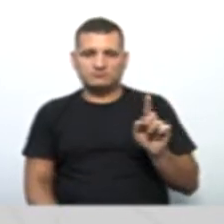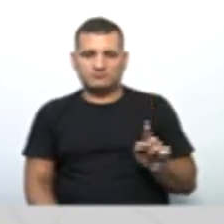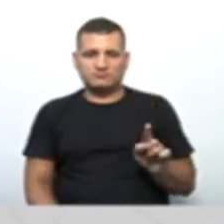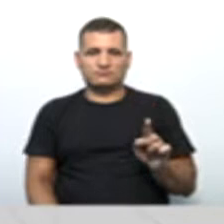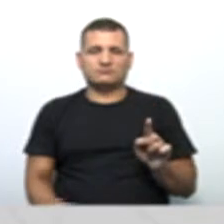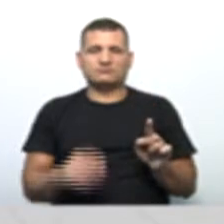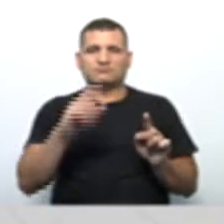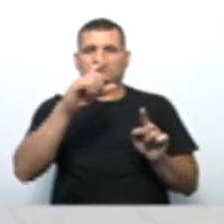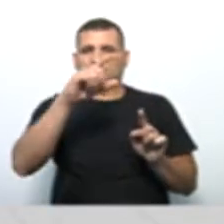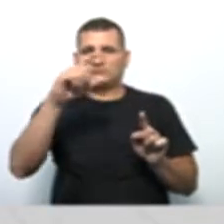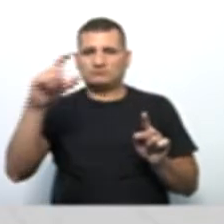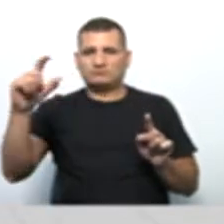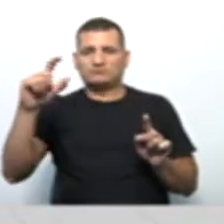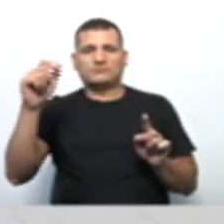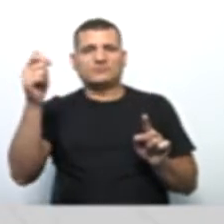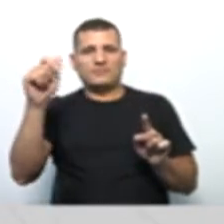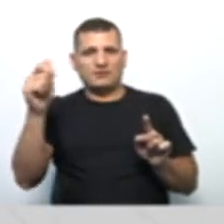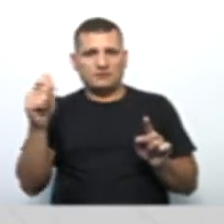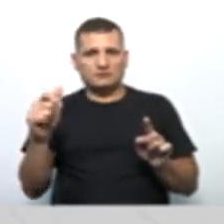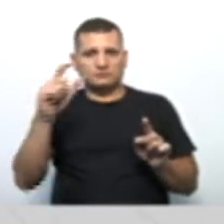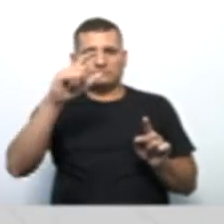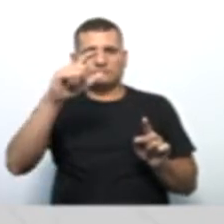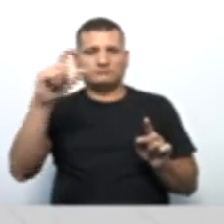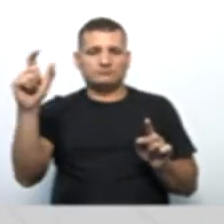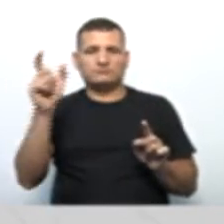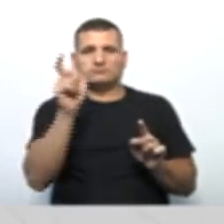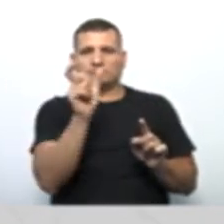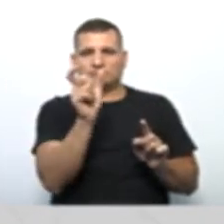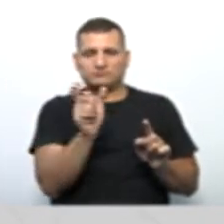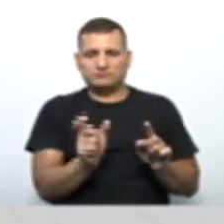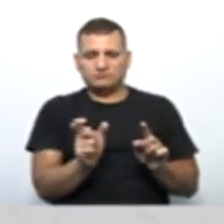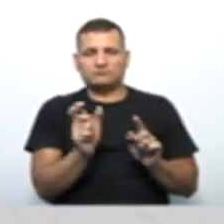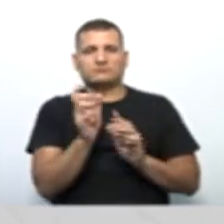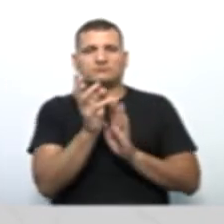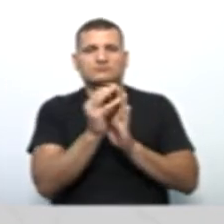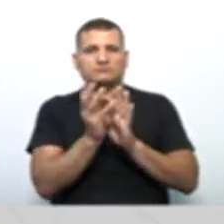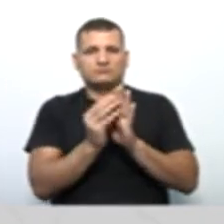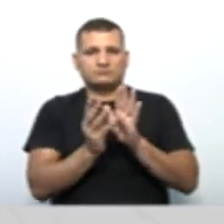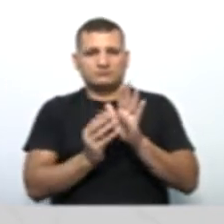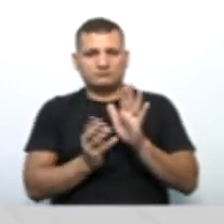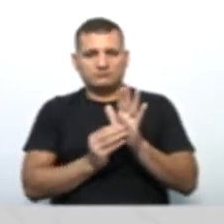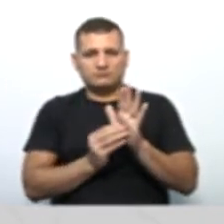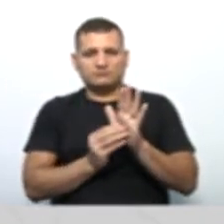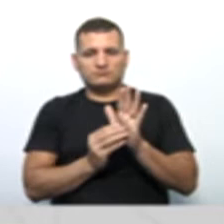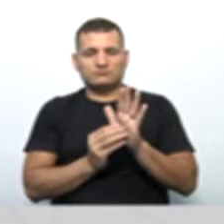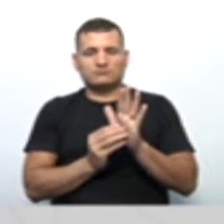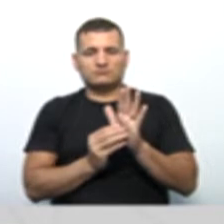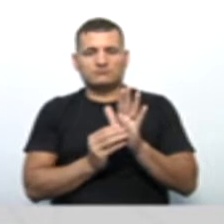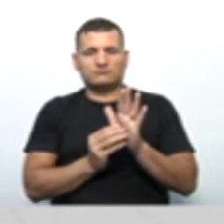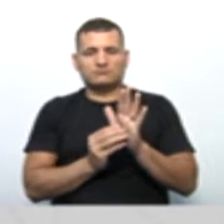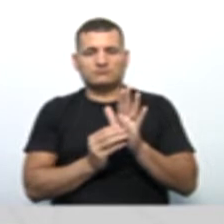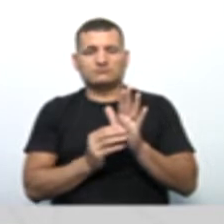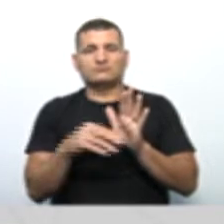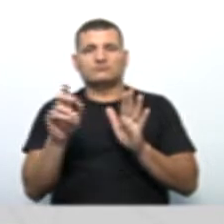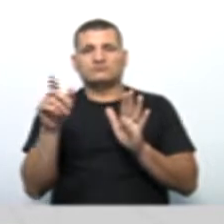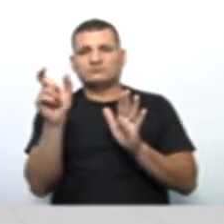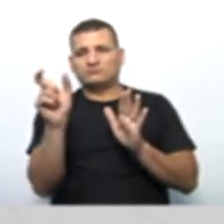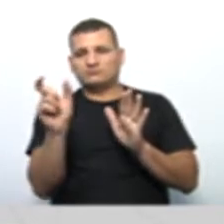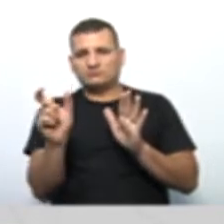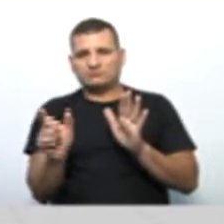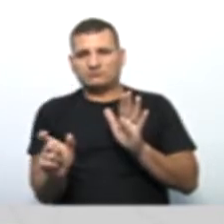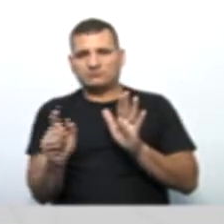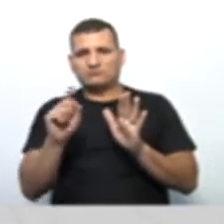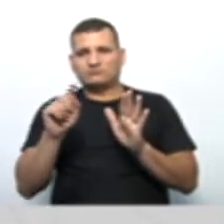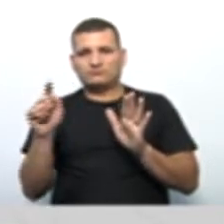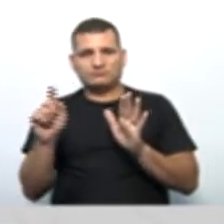aqui conteúdo novamente o pequeno de forma que a não agradar tanto a leitura do leitor e os itens de portfólio